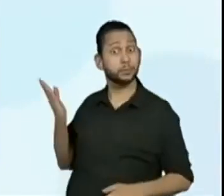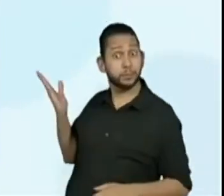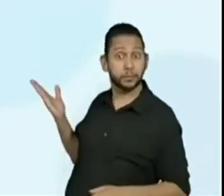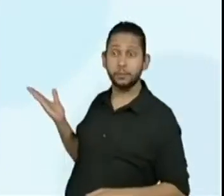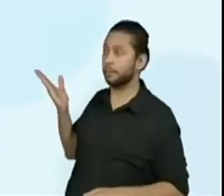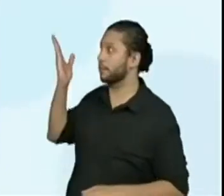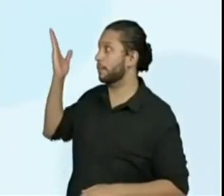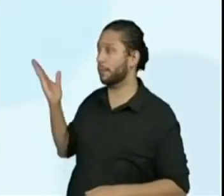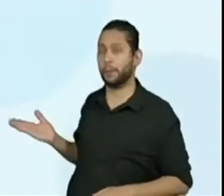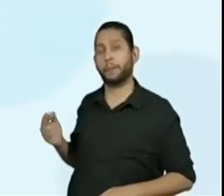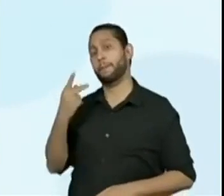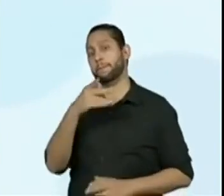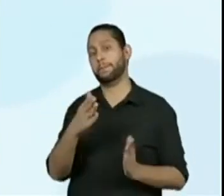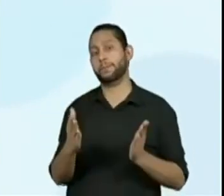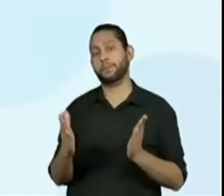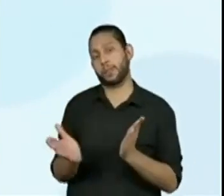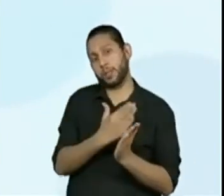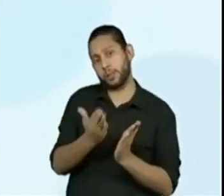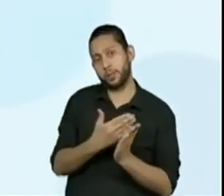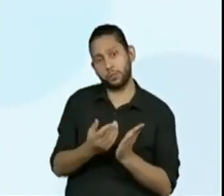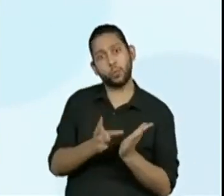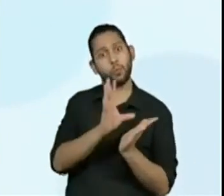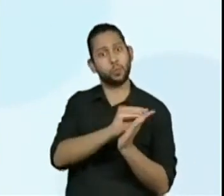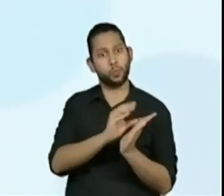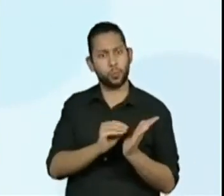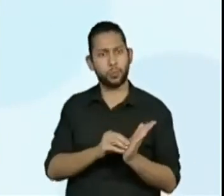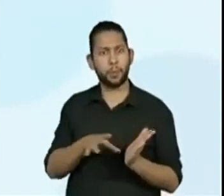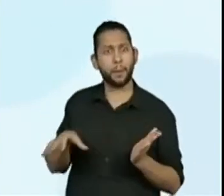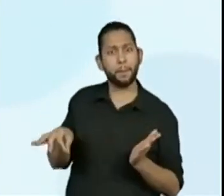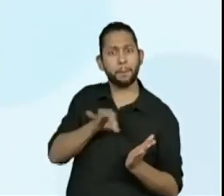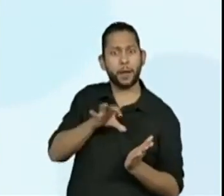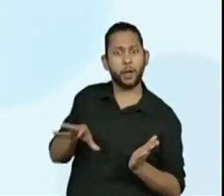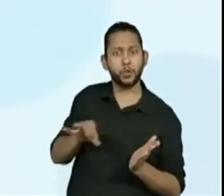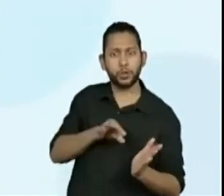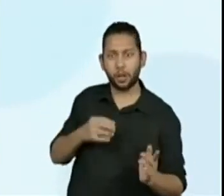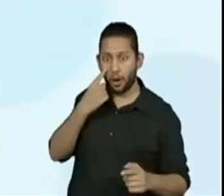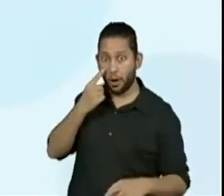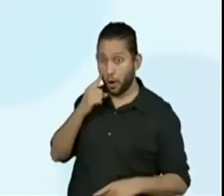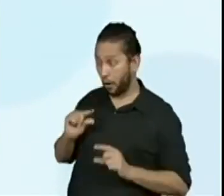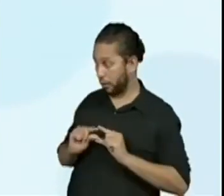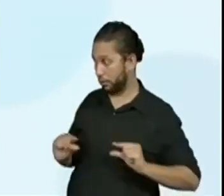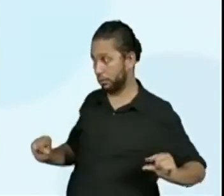aí também no seu material do Aprender Sempre, que está na página...